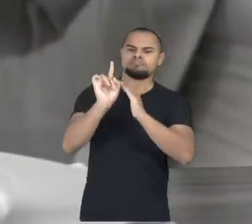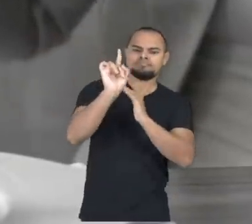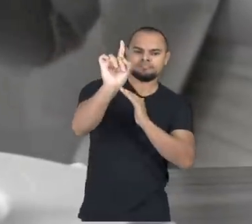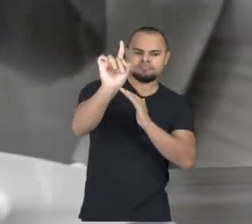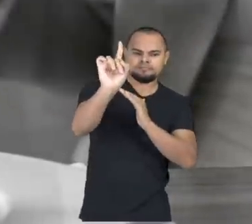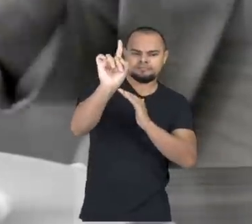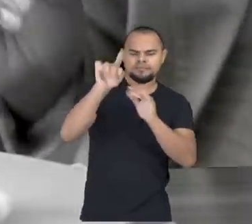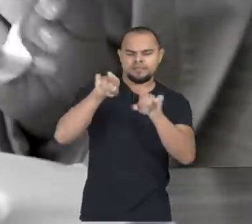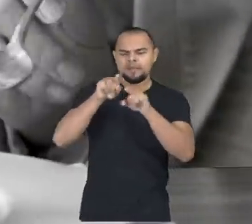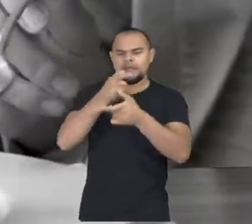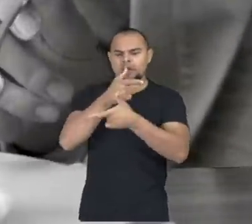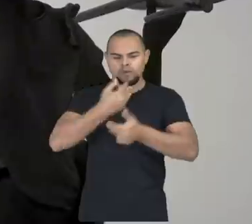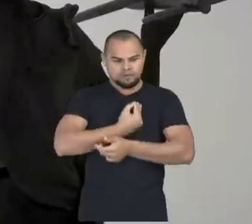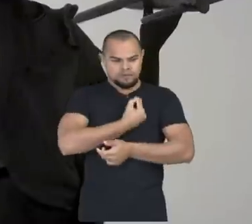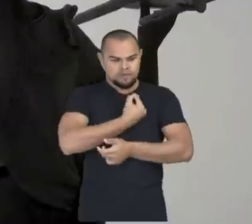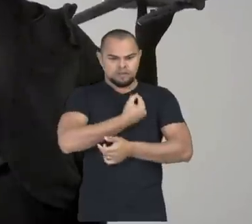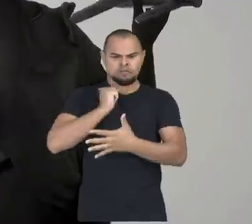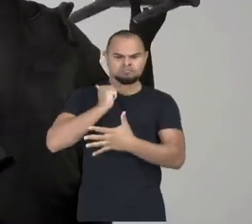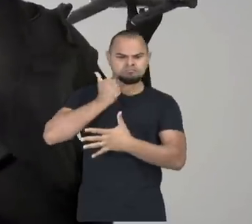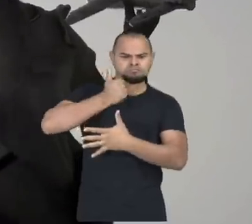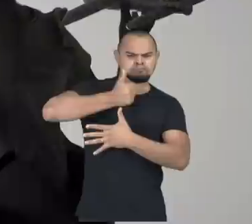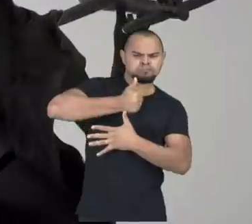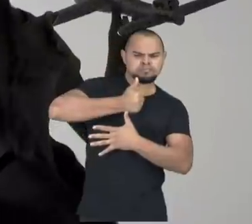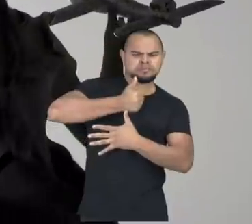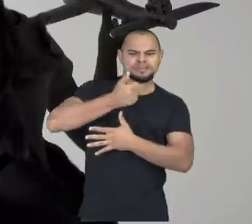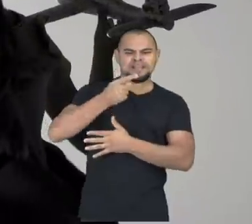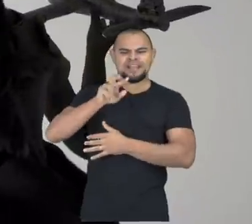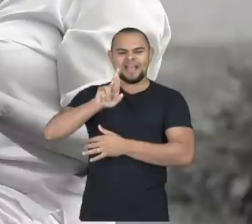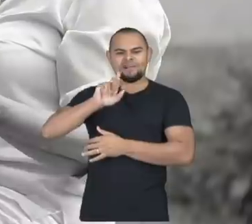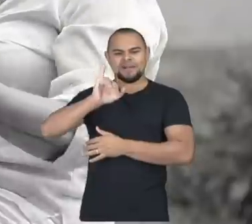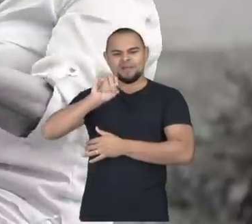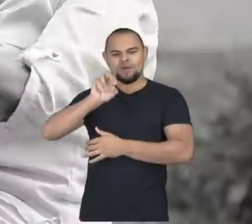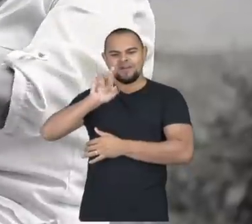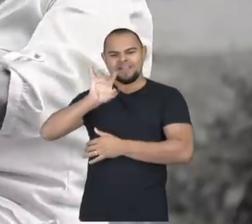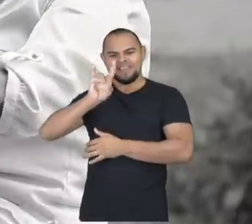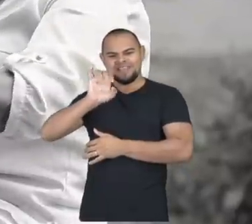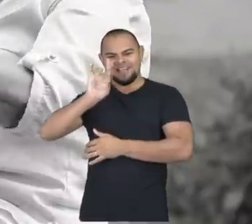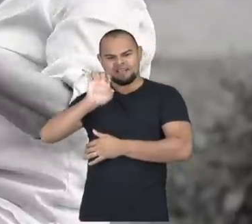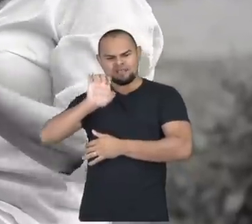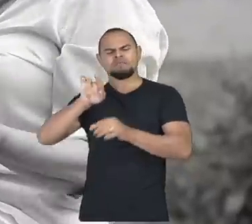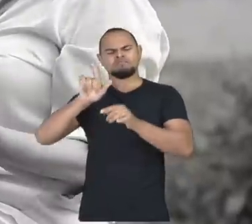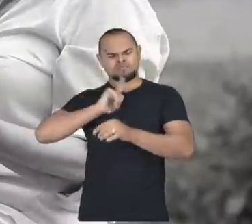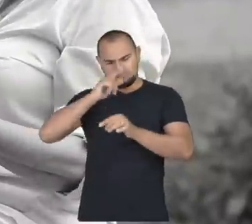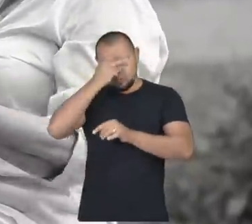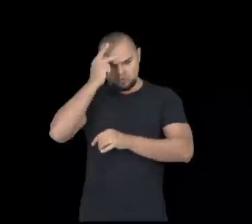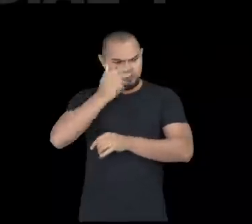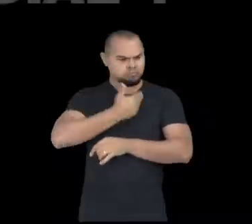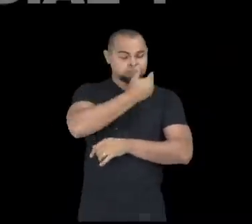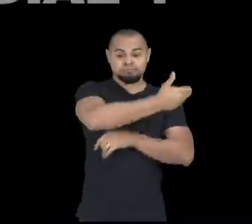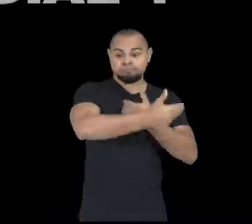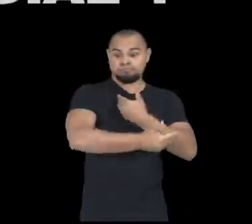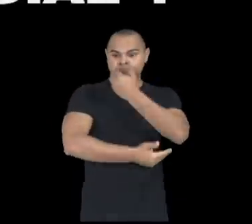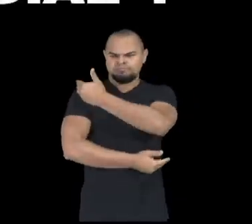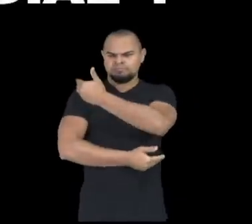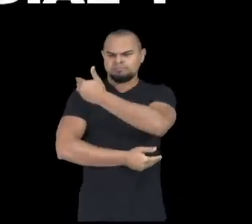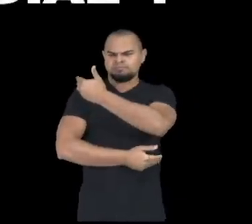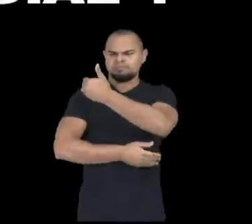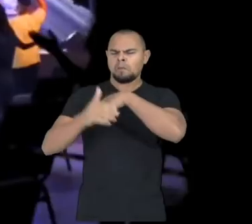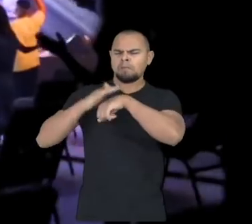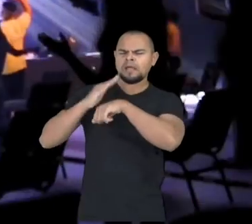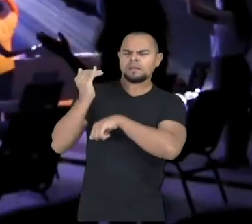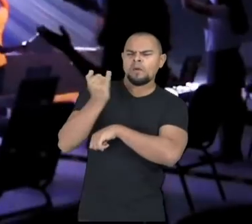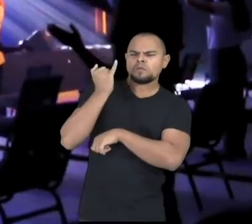vidas e as priorizamos. Existem pessoas que são essenciais em nossas vidas. Mas afinal, o que é